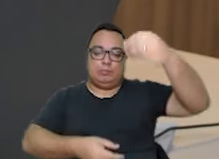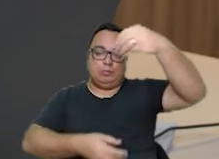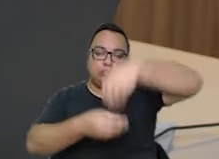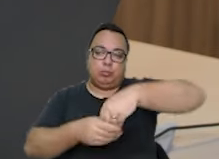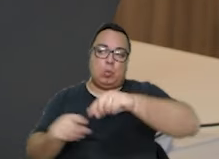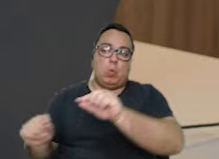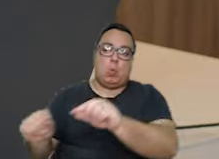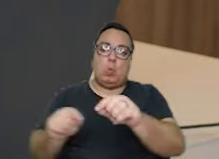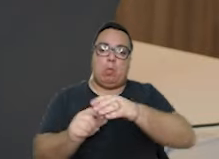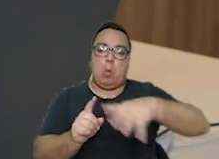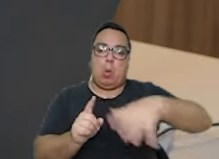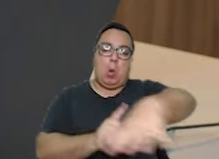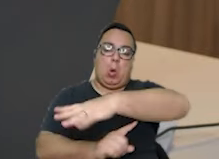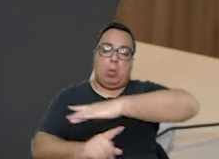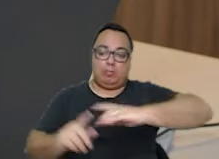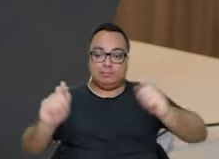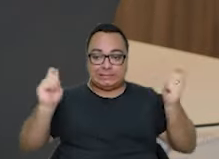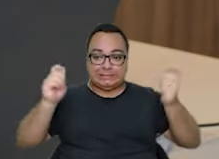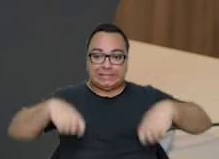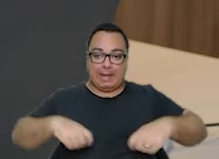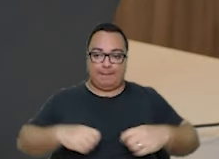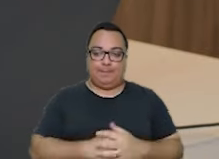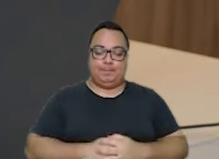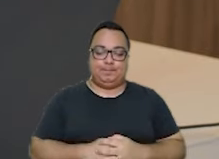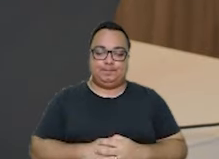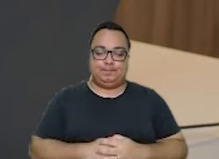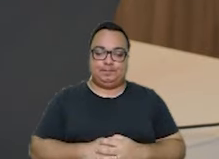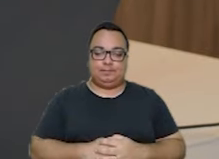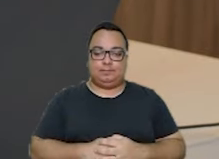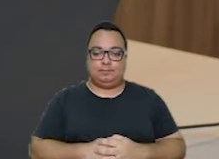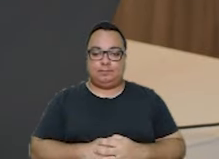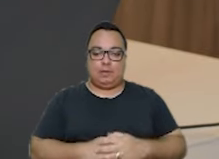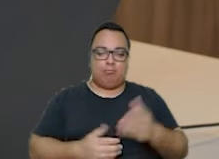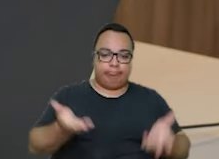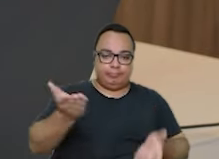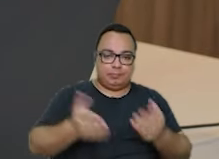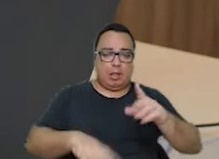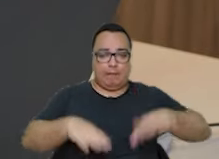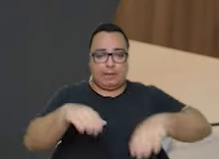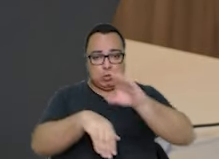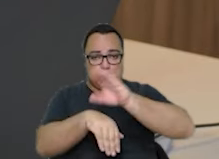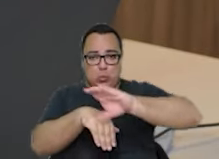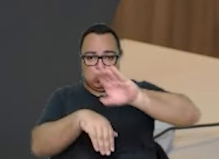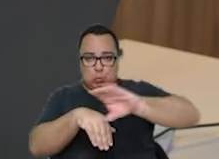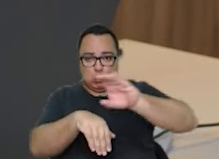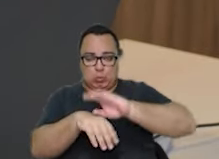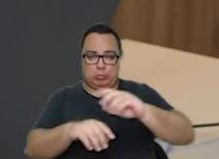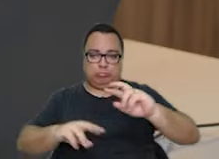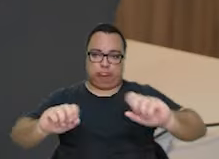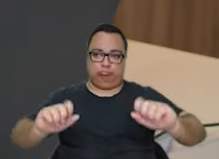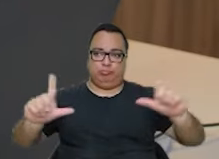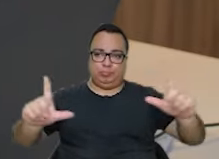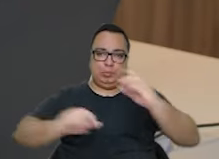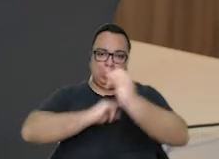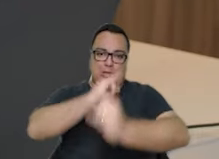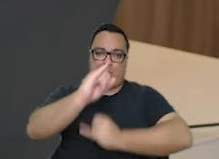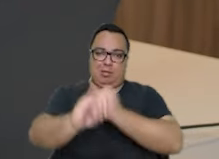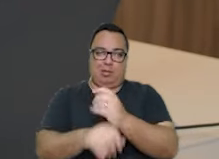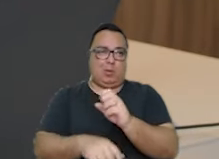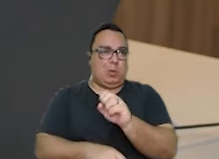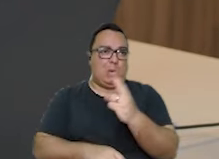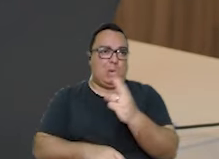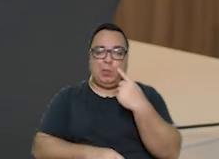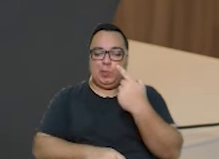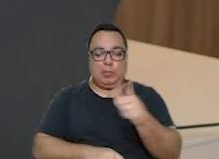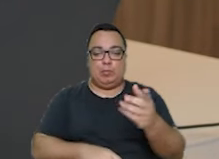muito importante né para quem é o mesclar né então às vezes eu faço um curso eh online eh Mas de repente é